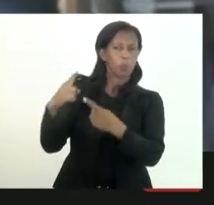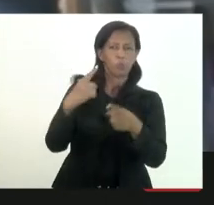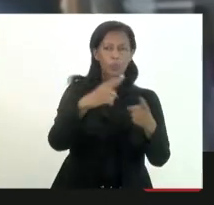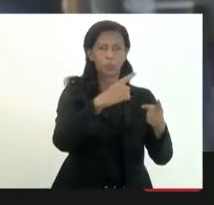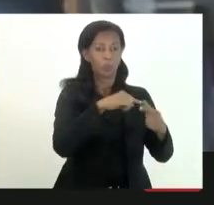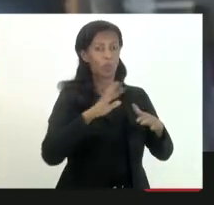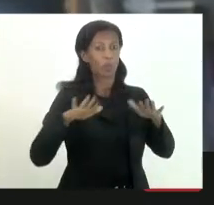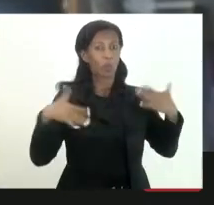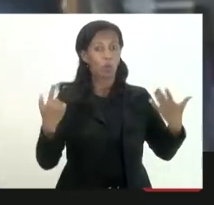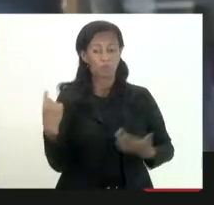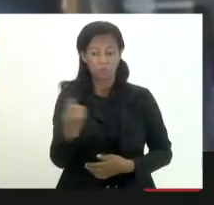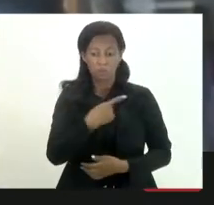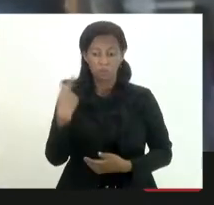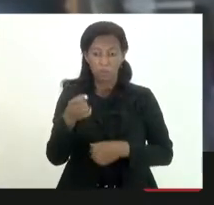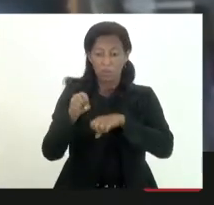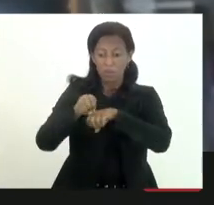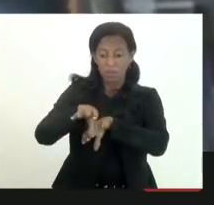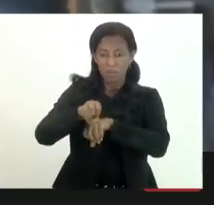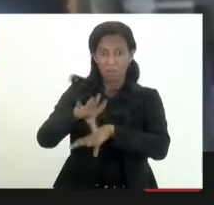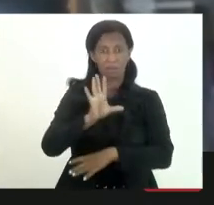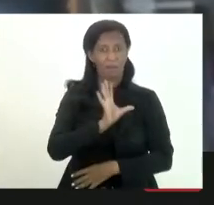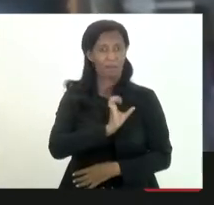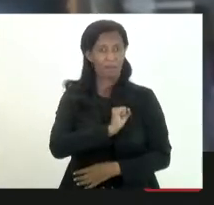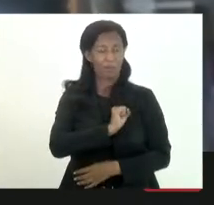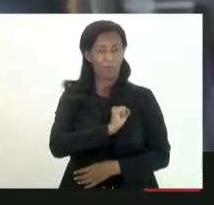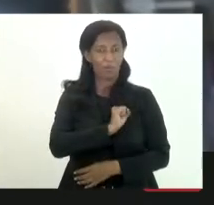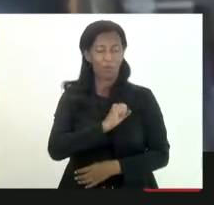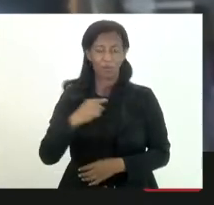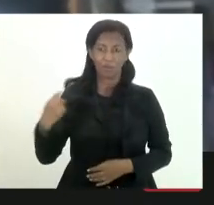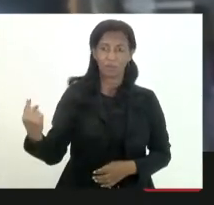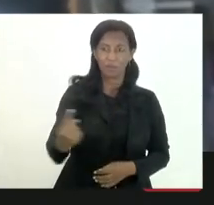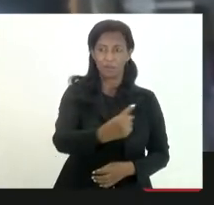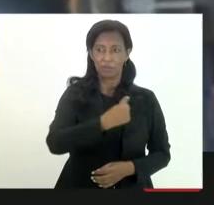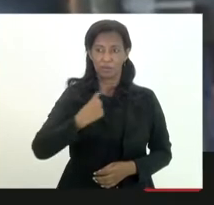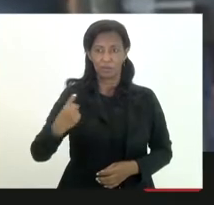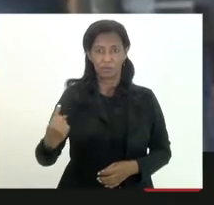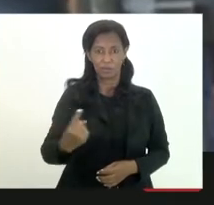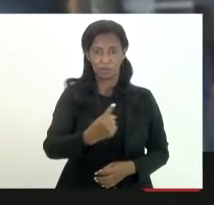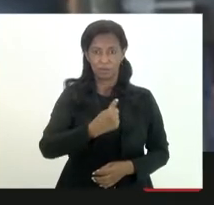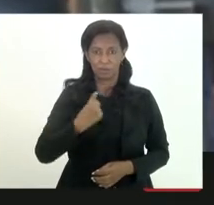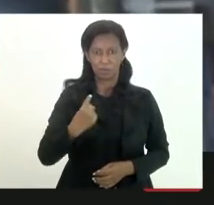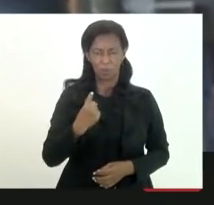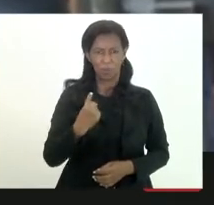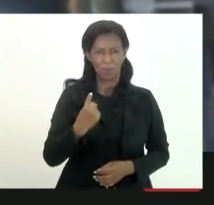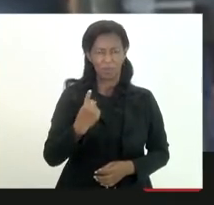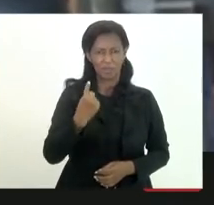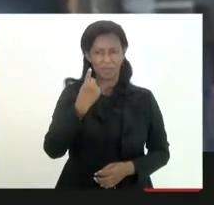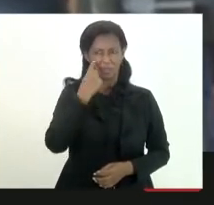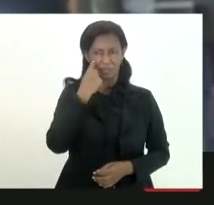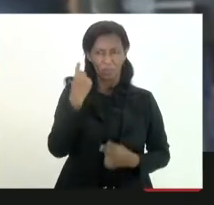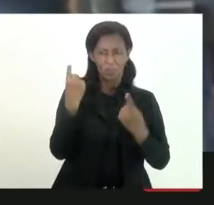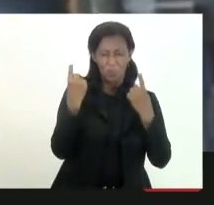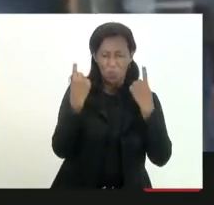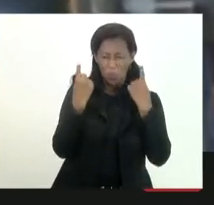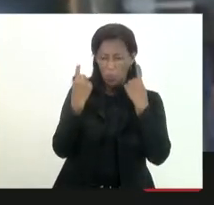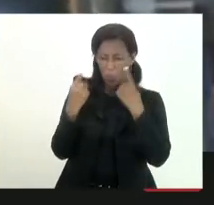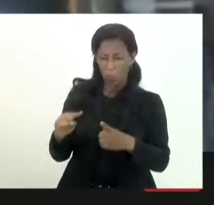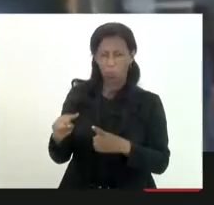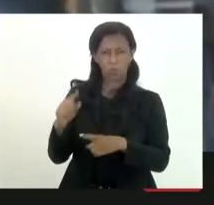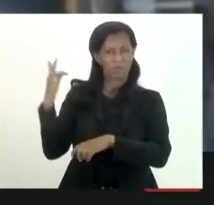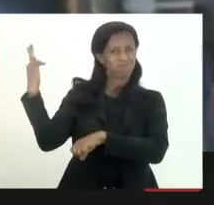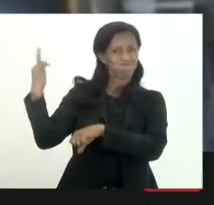nós ensinamos sobre o amor, nós estamos ali combatendo a